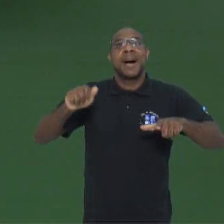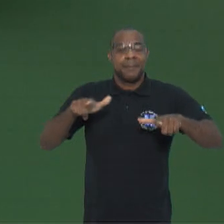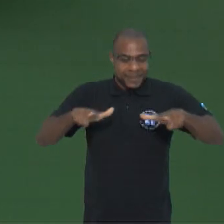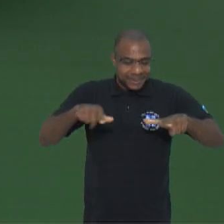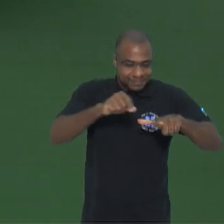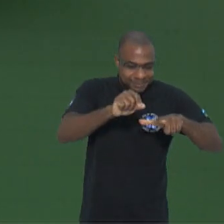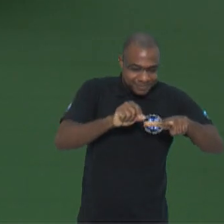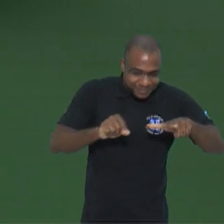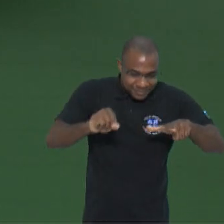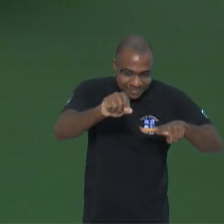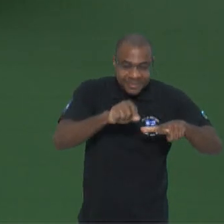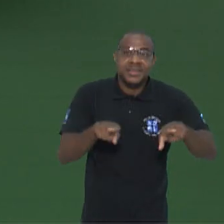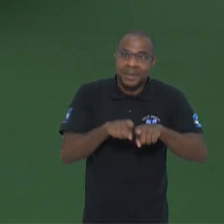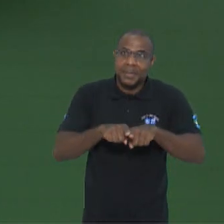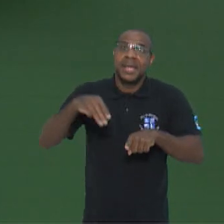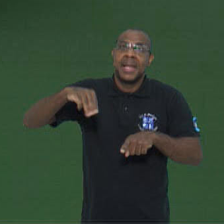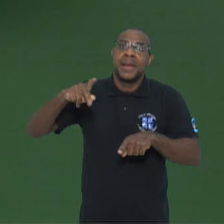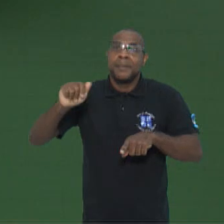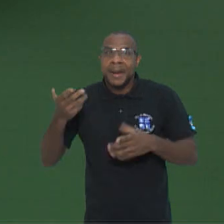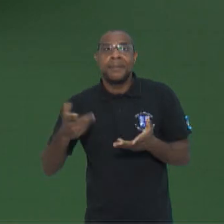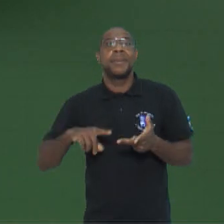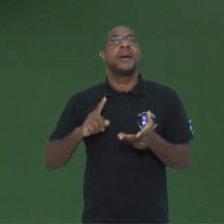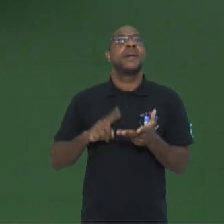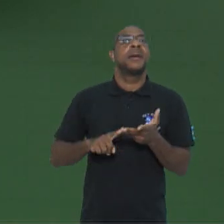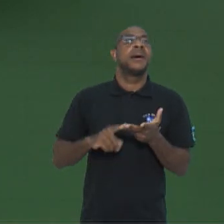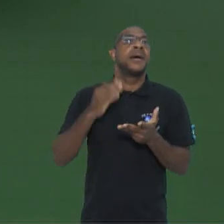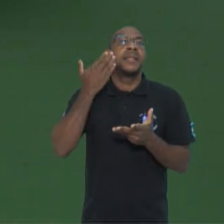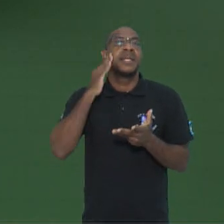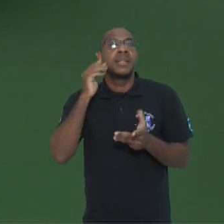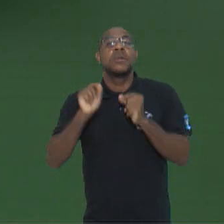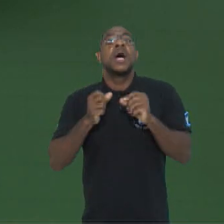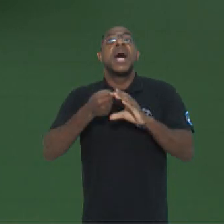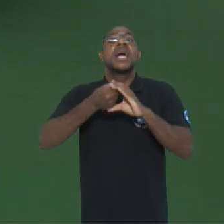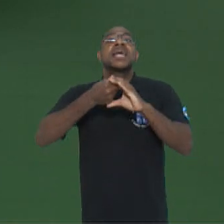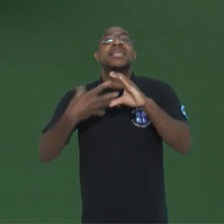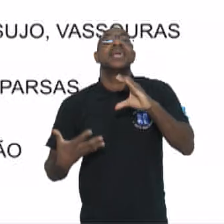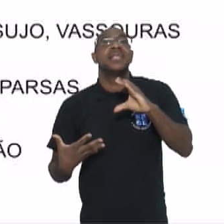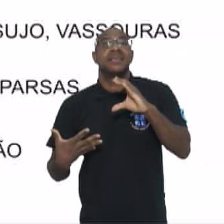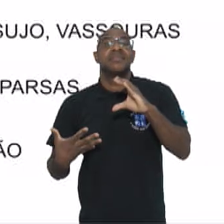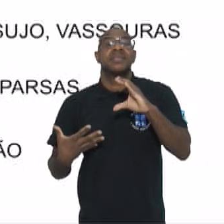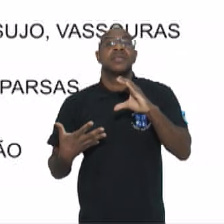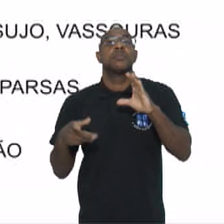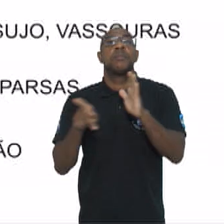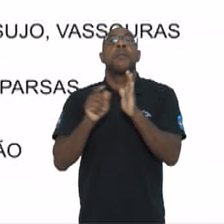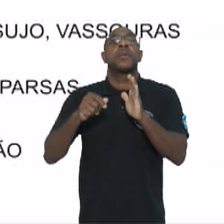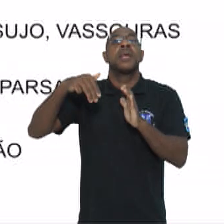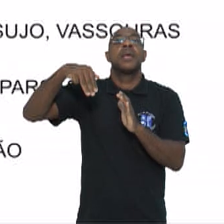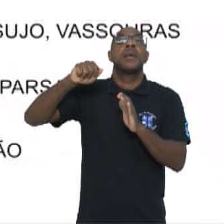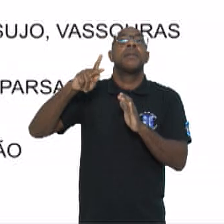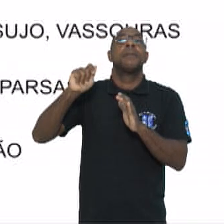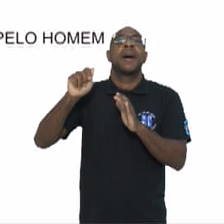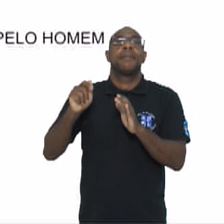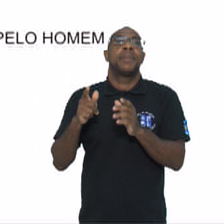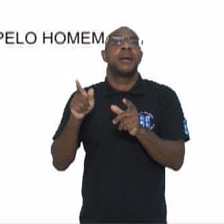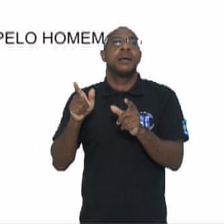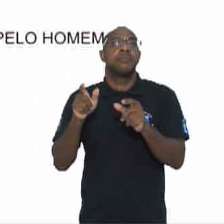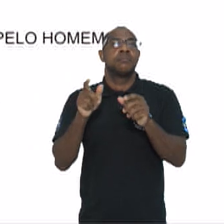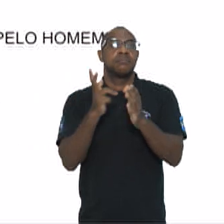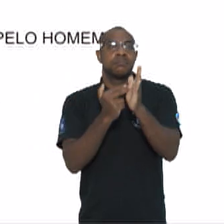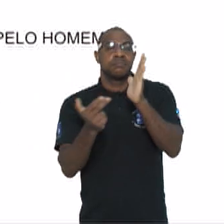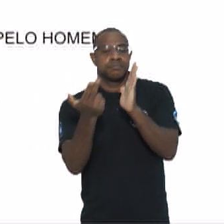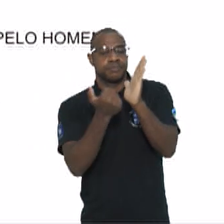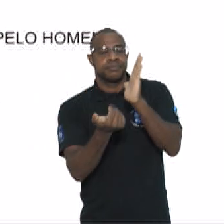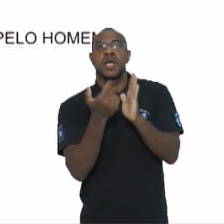a planta da casa de vocês. Entendemos melhor as características do mapa, que tem cores de